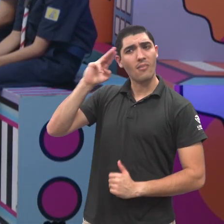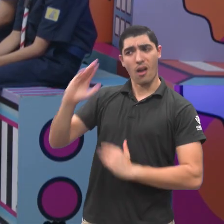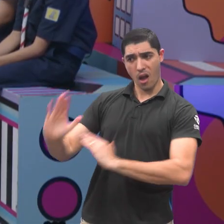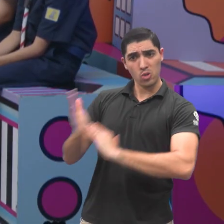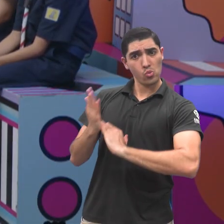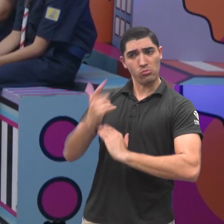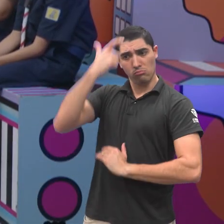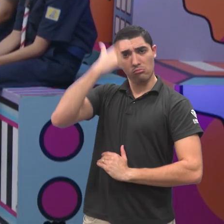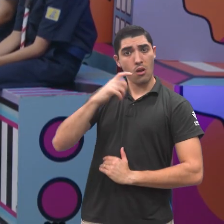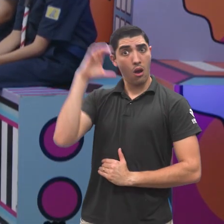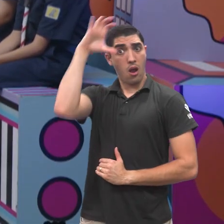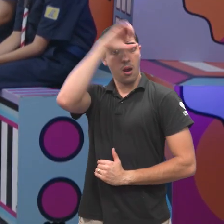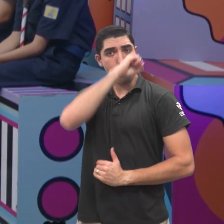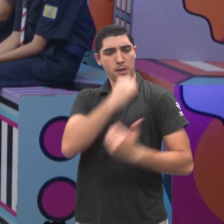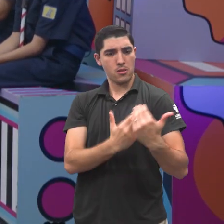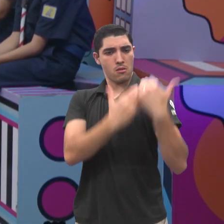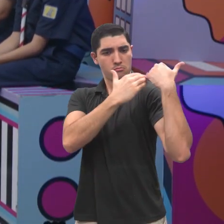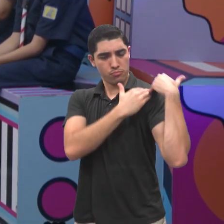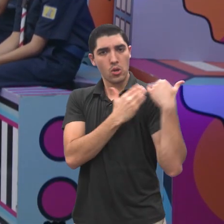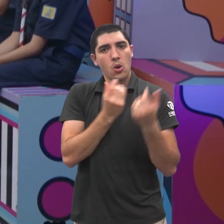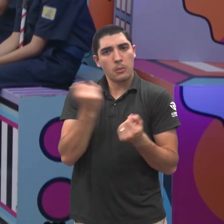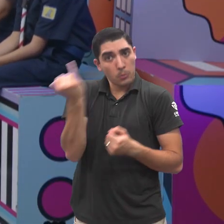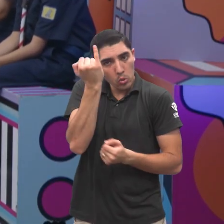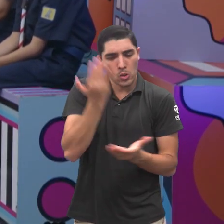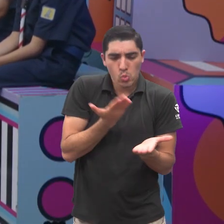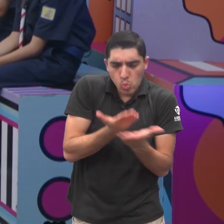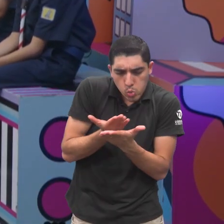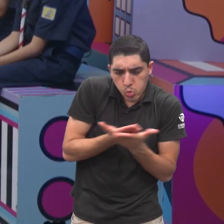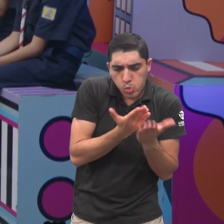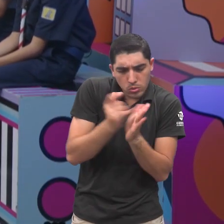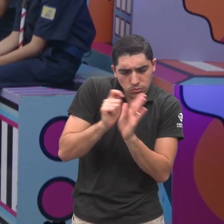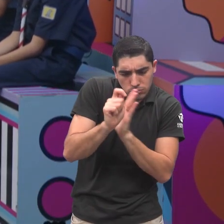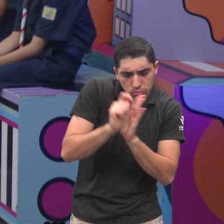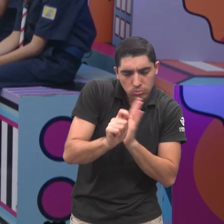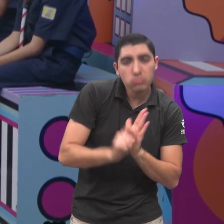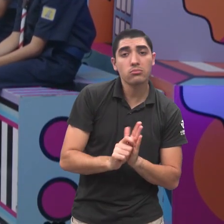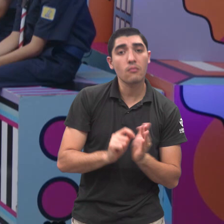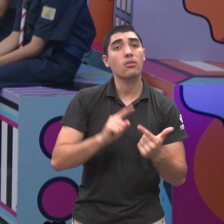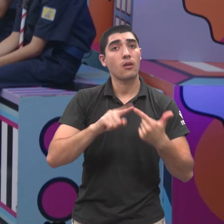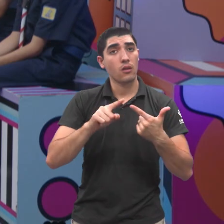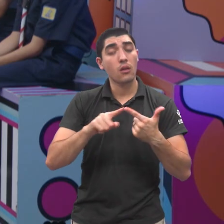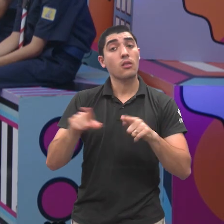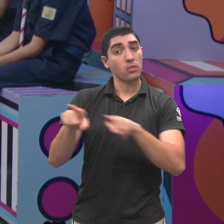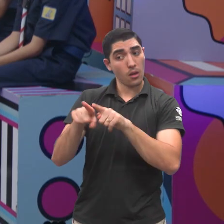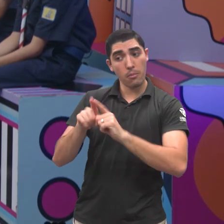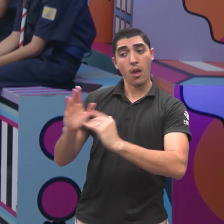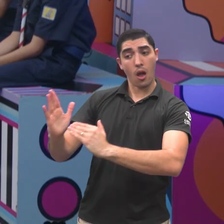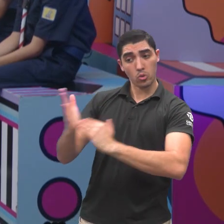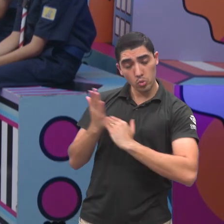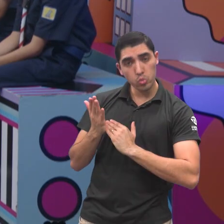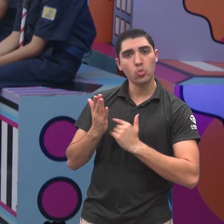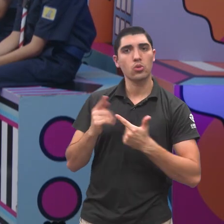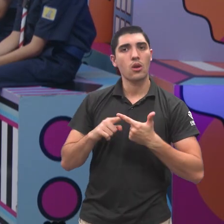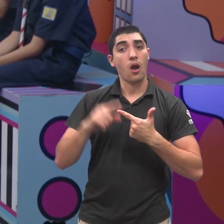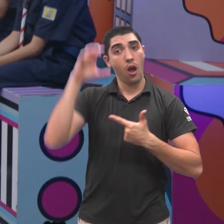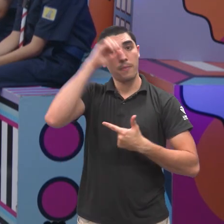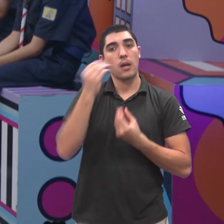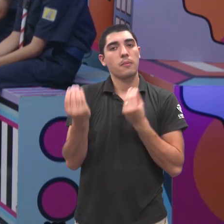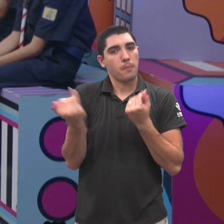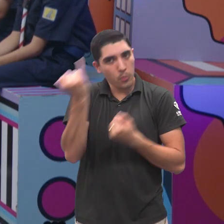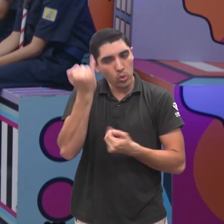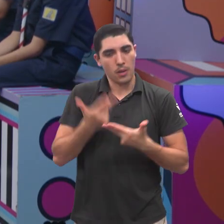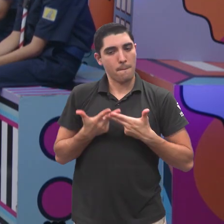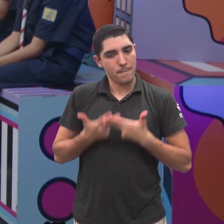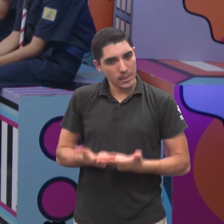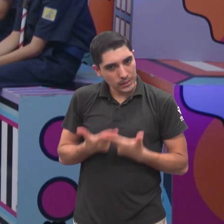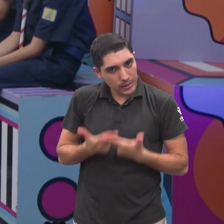tanto mais responsabilidade, assim, com nossos estudos, assim, na escola e tal. Só que também ajuda a gente a ter paciência com as